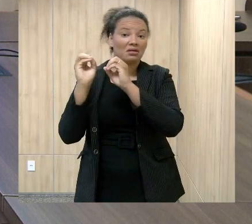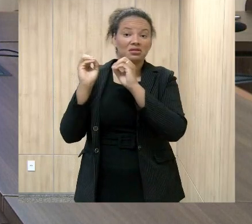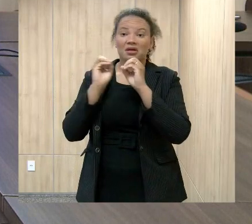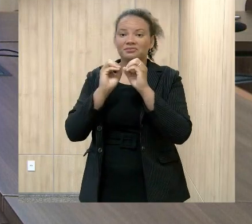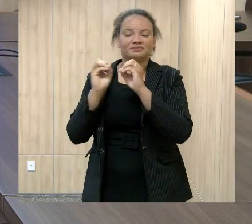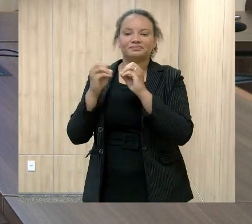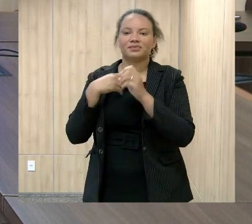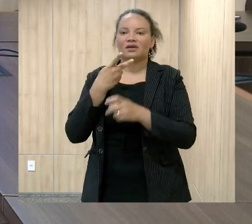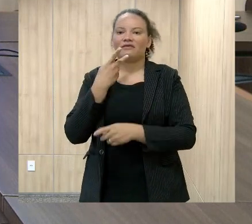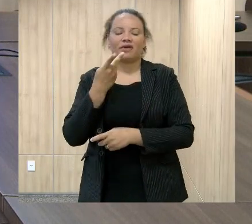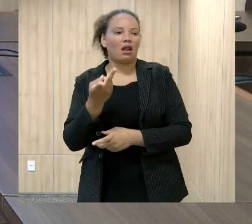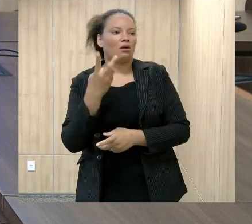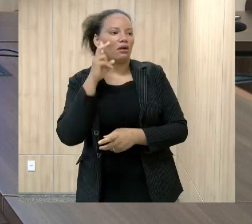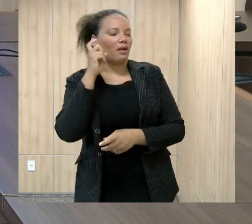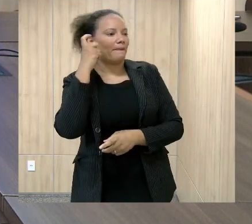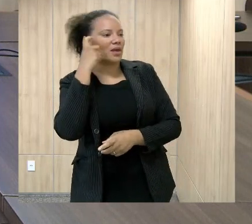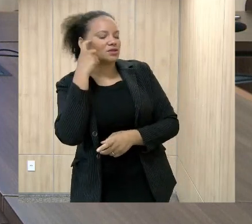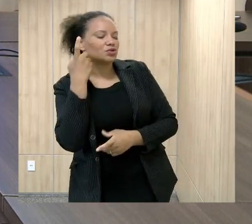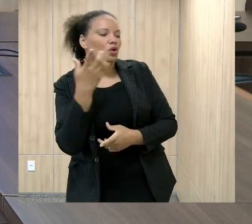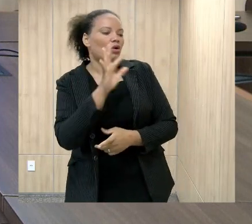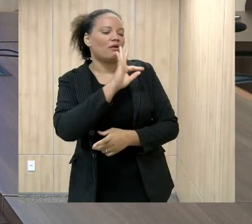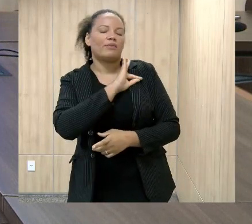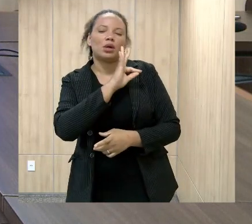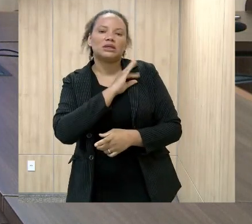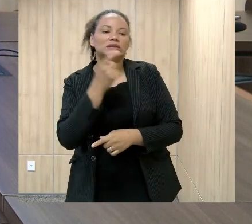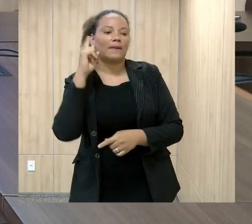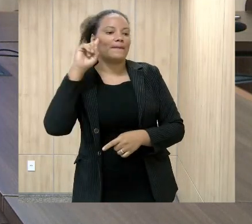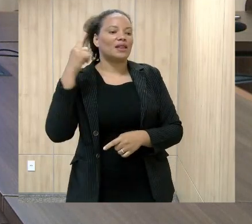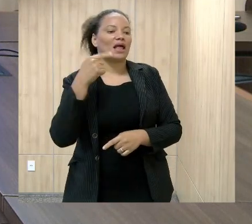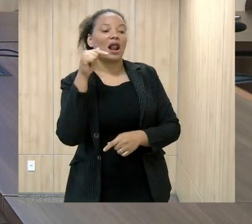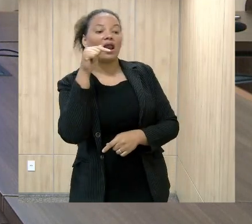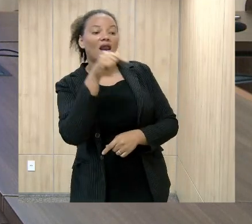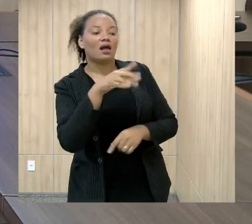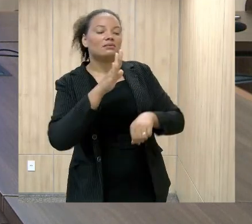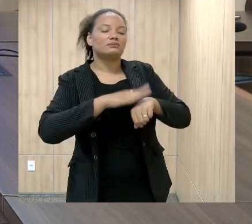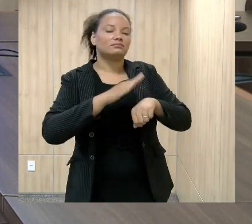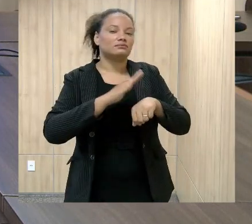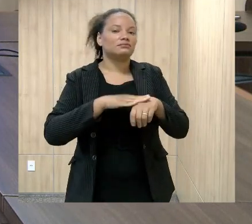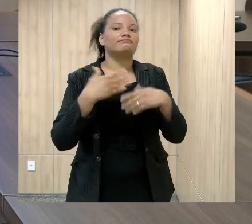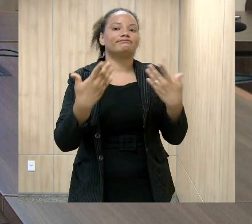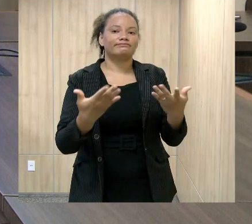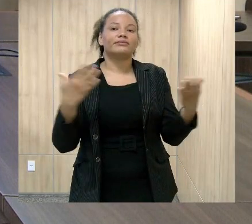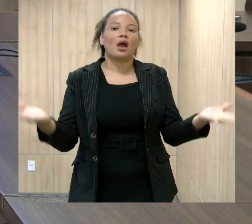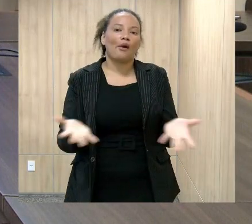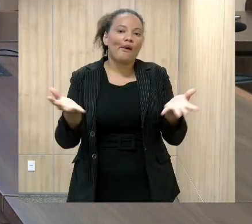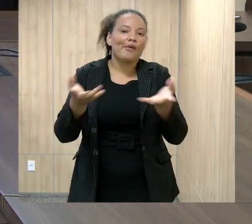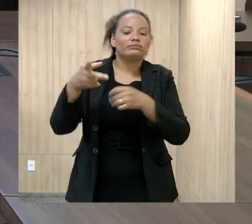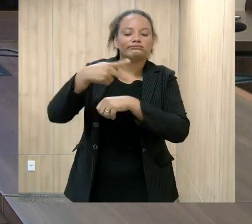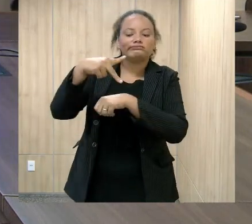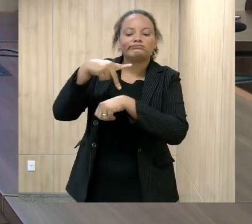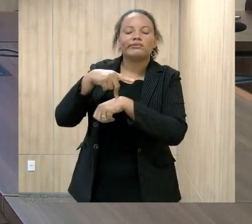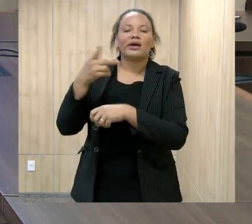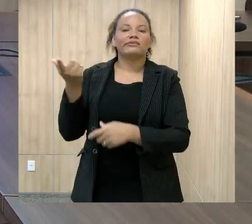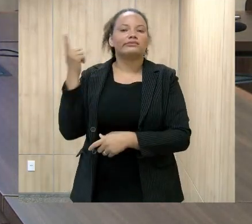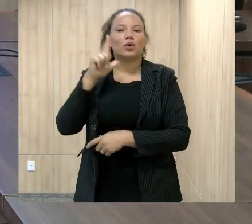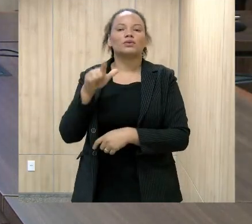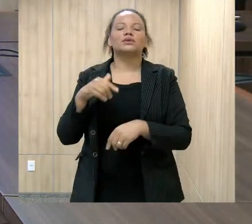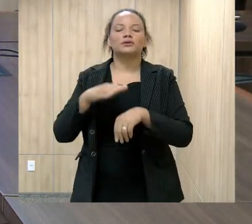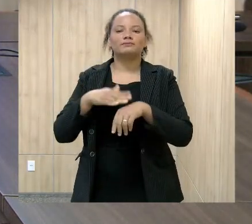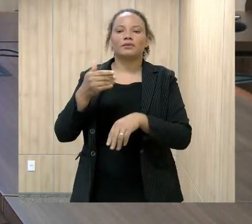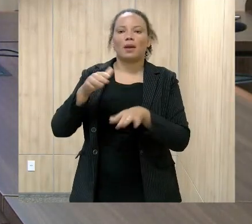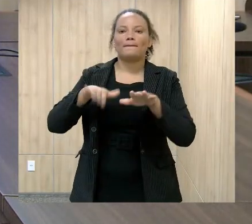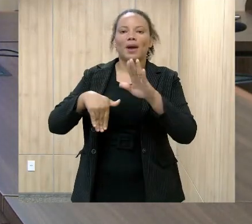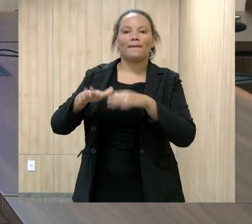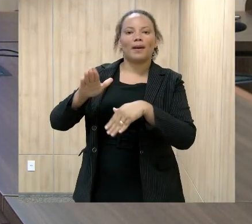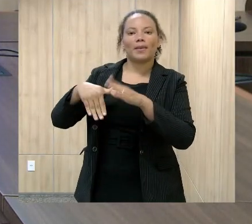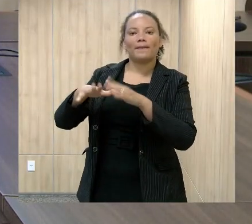as viaturas para poder fazer o combate da Lei Maria da Penha e isso retoma de novo nesse país E aí nós vamos para a marcha